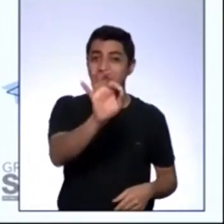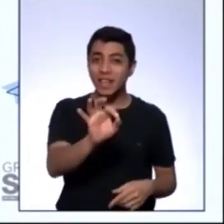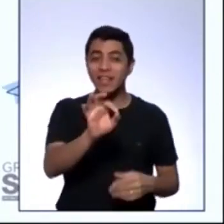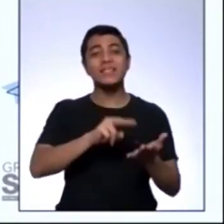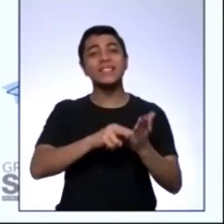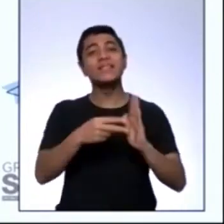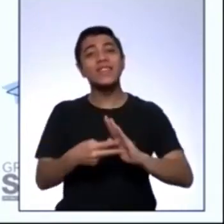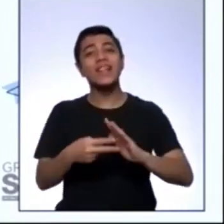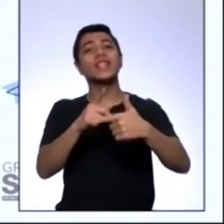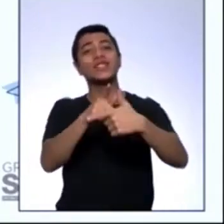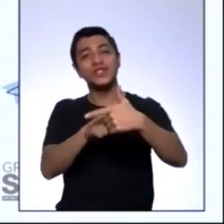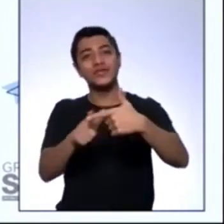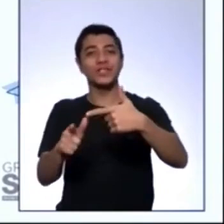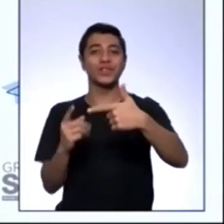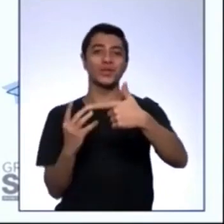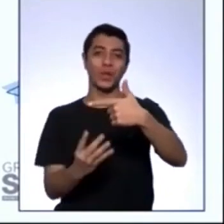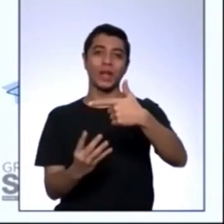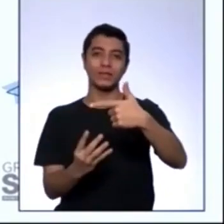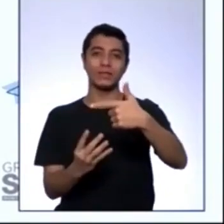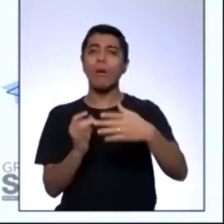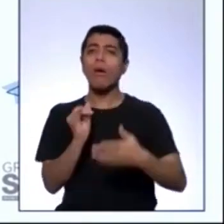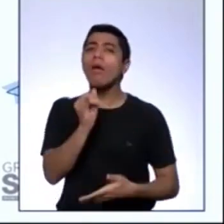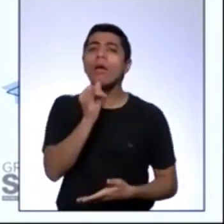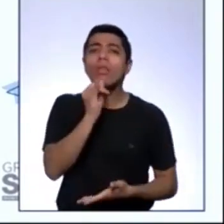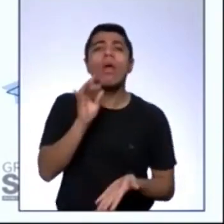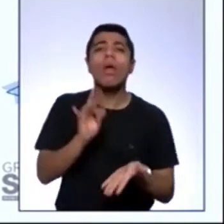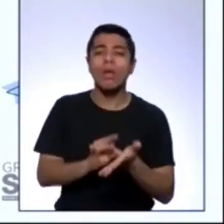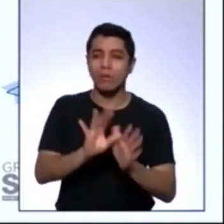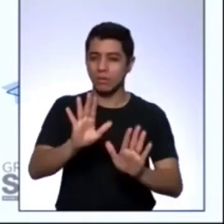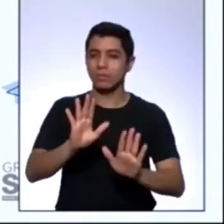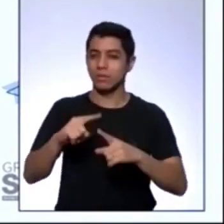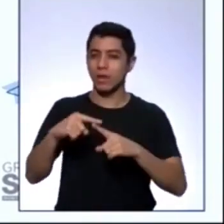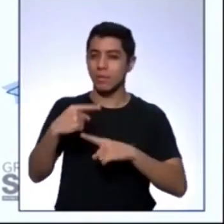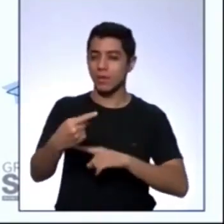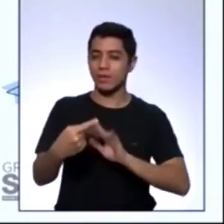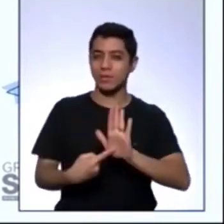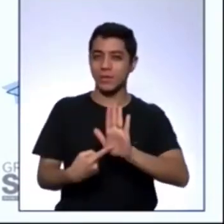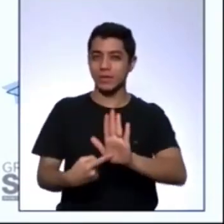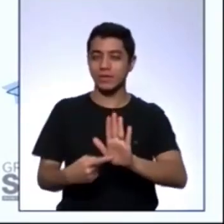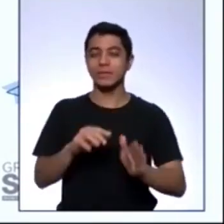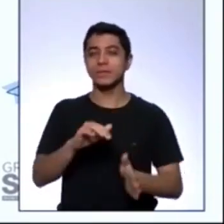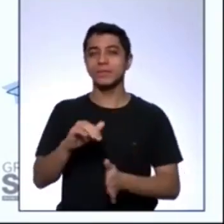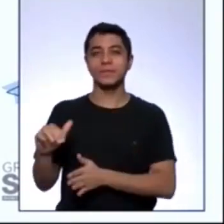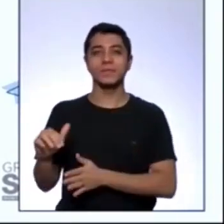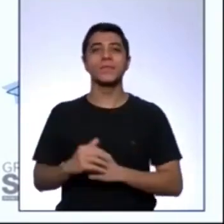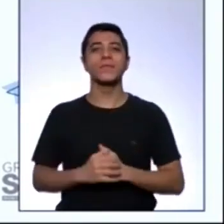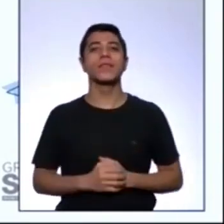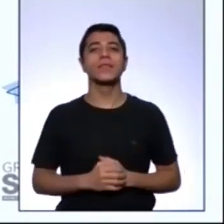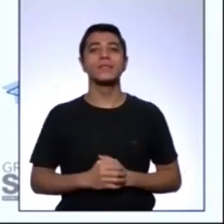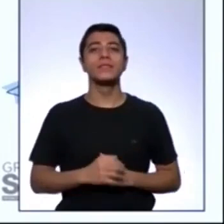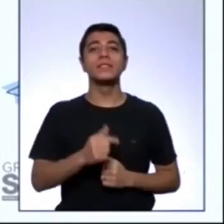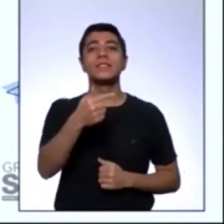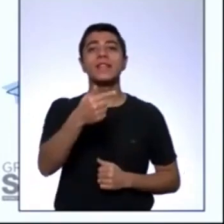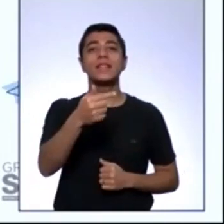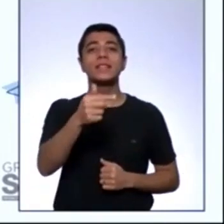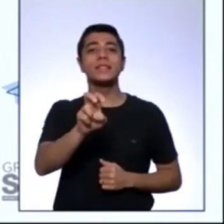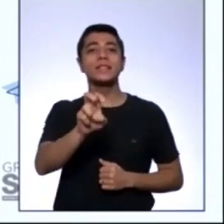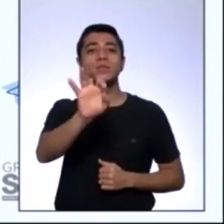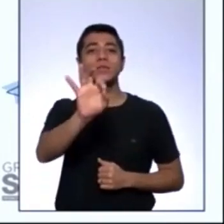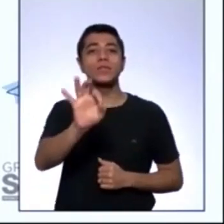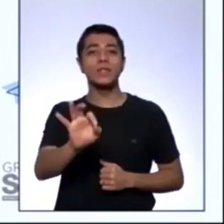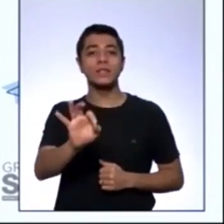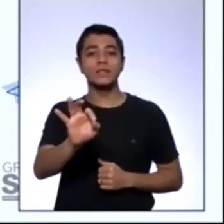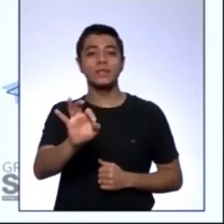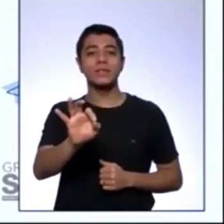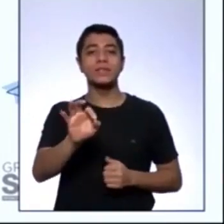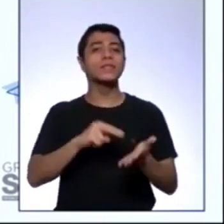certo valor já te dou Eletro tá bom próximo tamo junto 75 por cento galera se